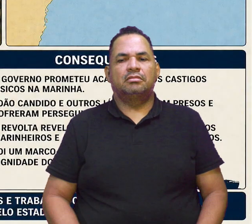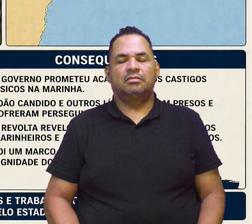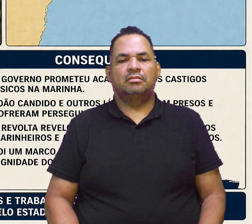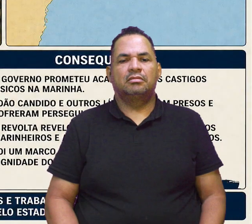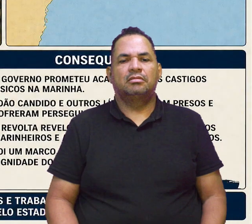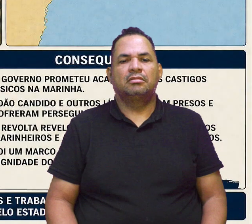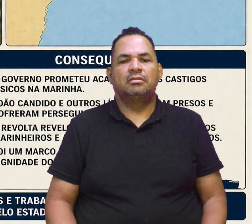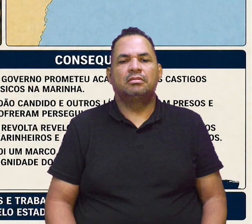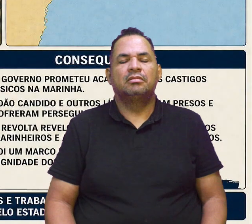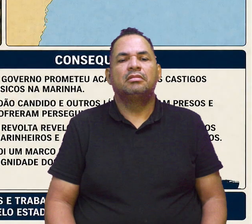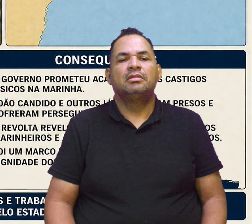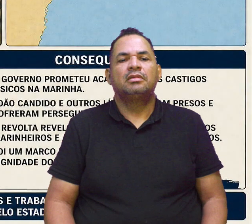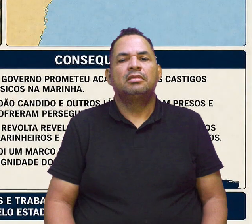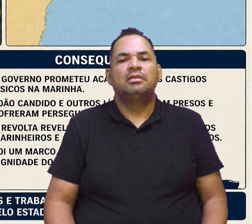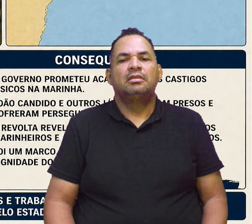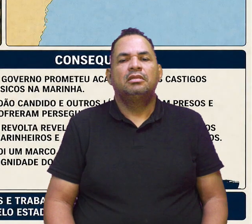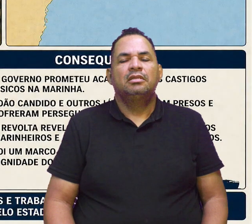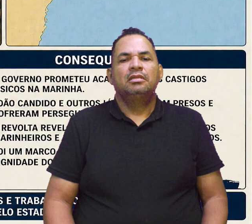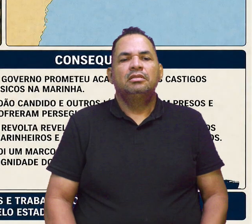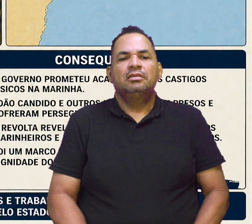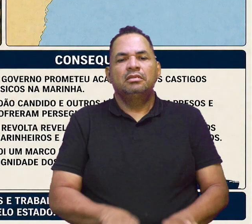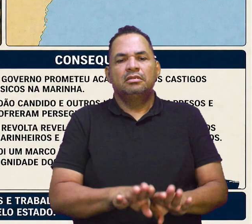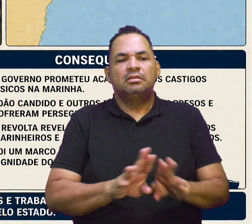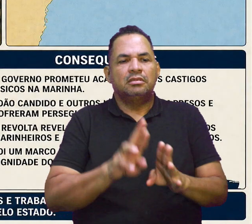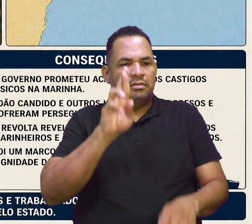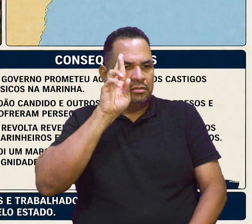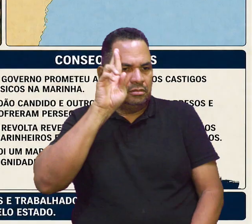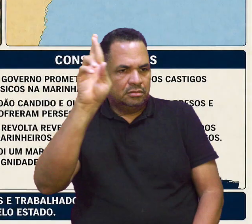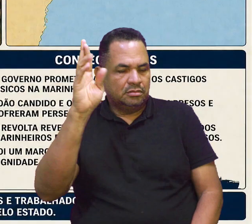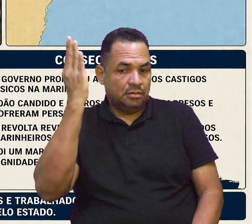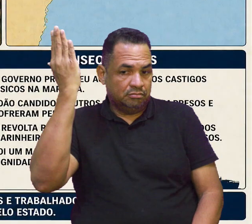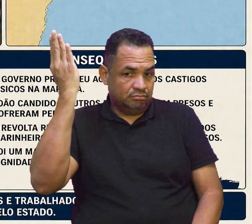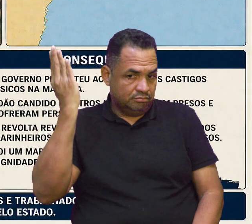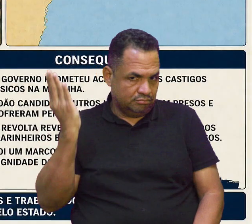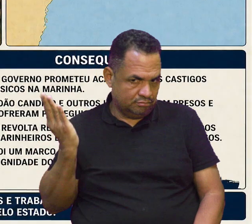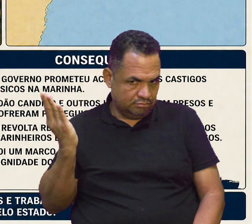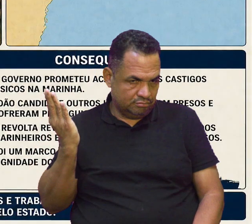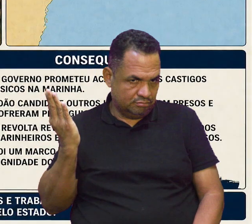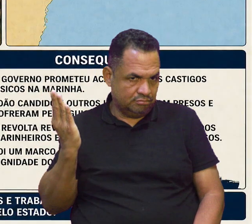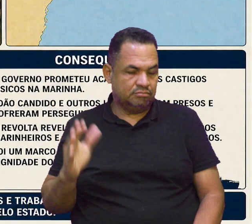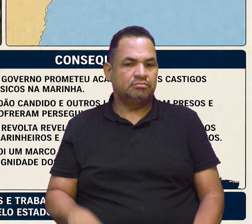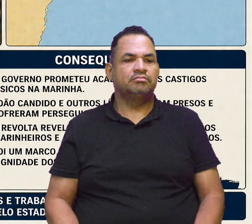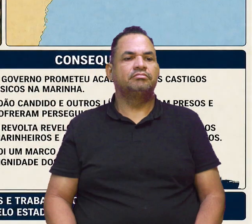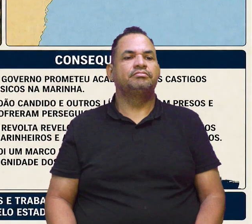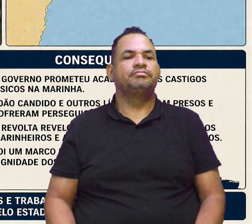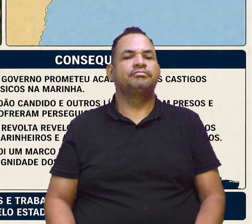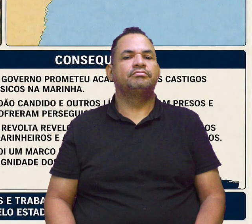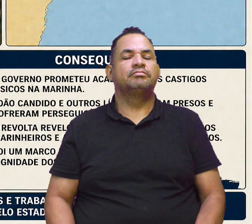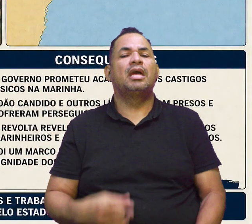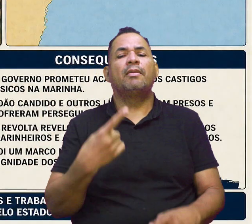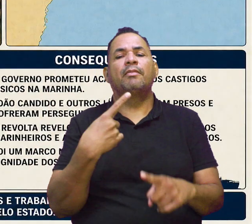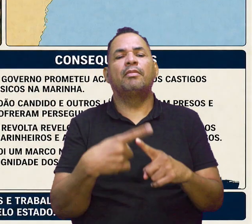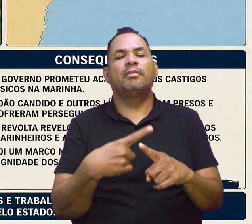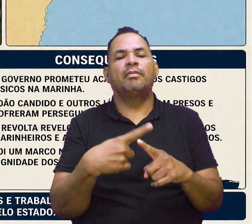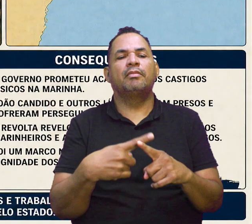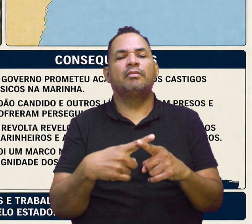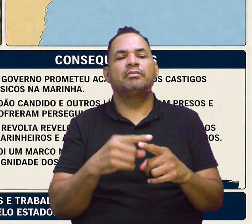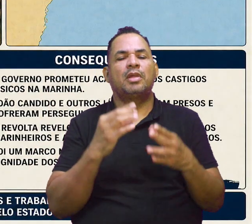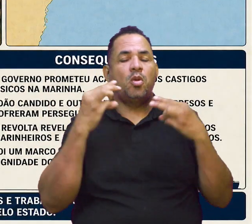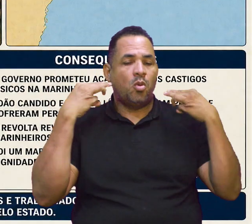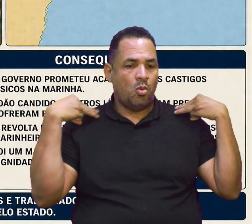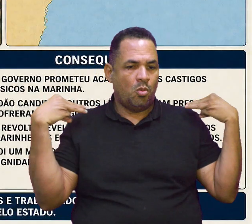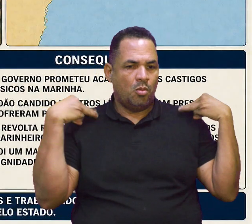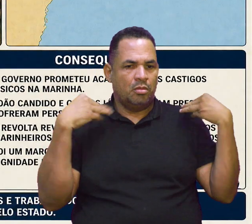E aqui nós vamos ter o nosso líder, que é o João Cândido. Qual que é a causa? Os marinheiros,